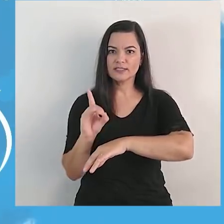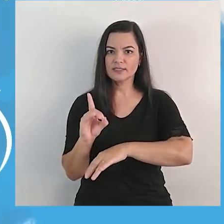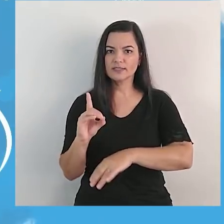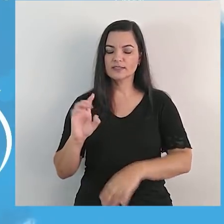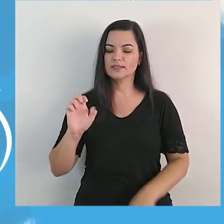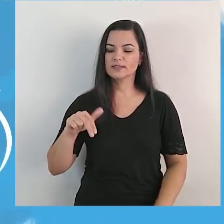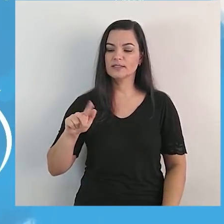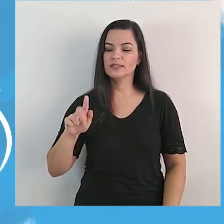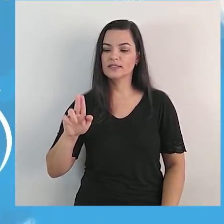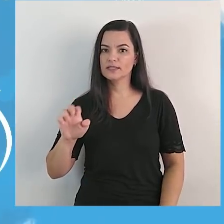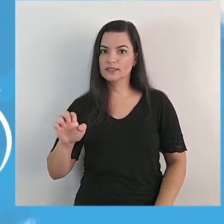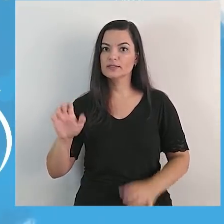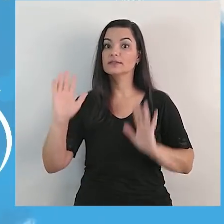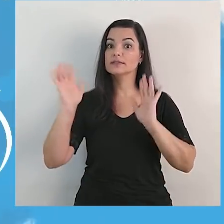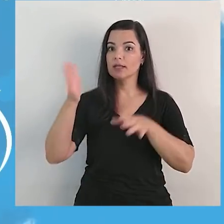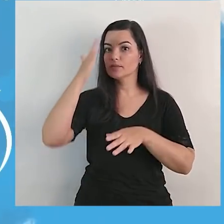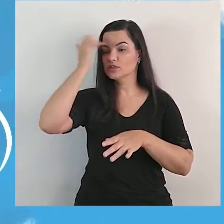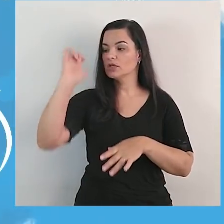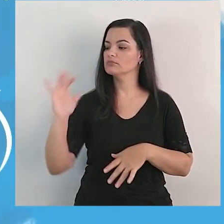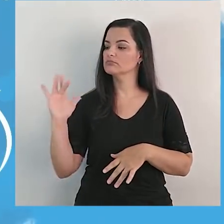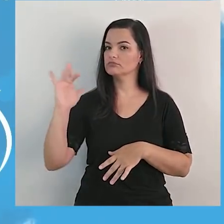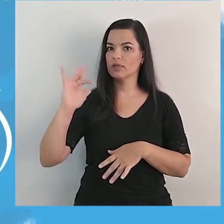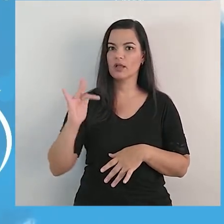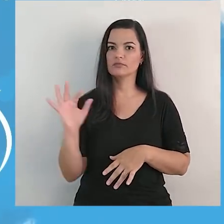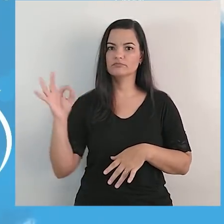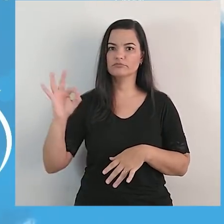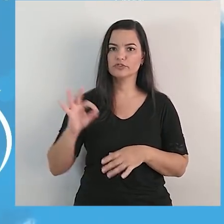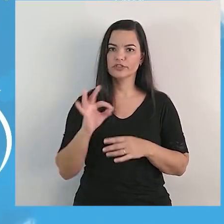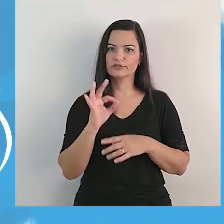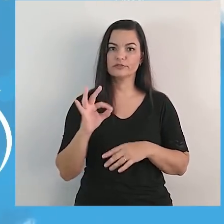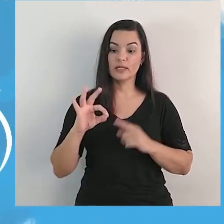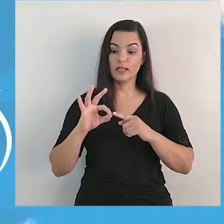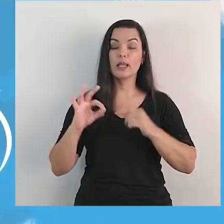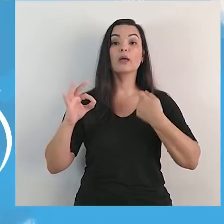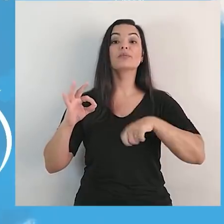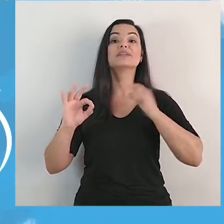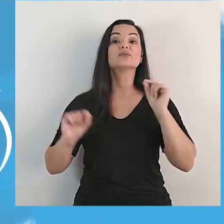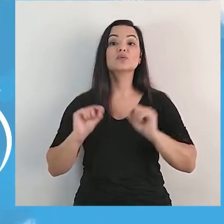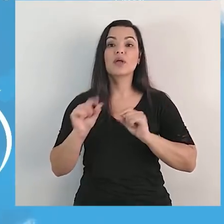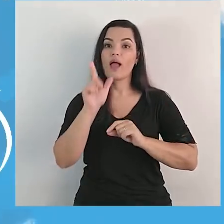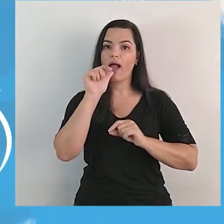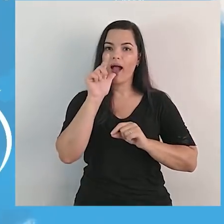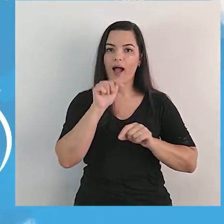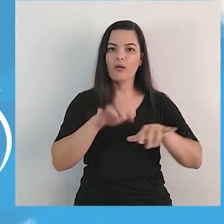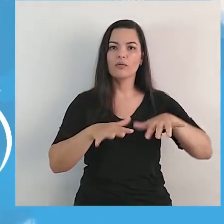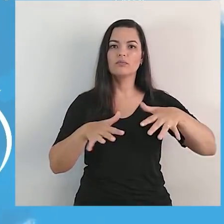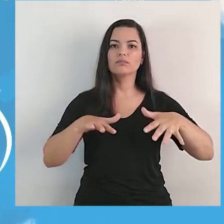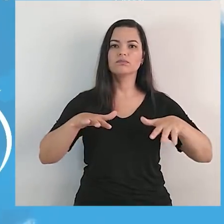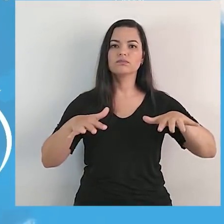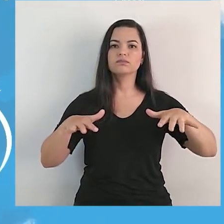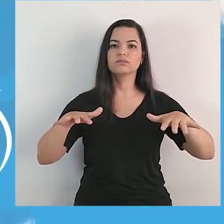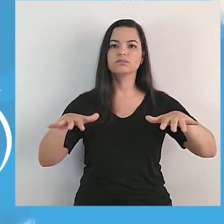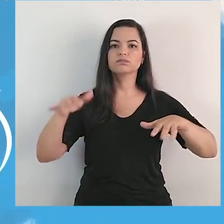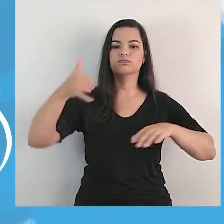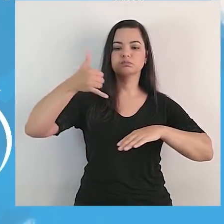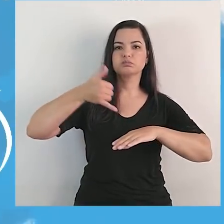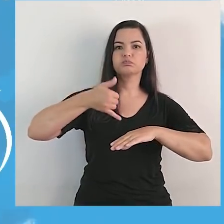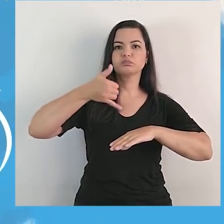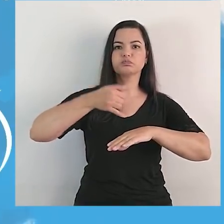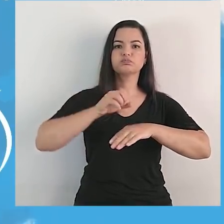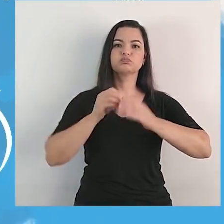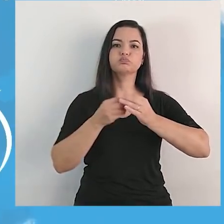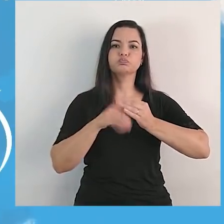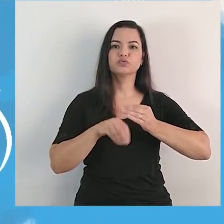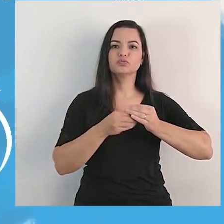o agente causador, o Aedes aegypti, que precisa da água parada para se desenvolver, e